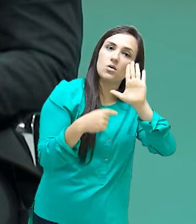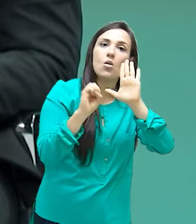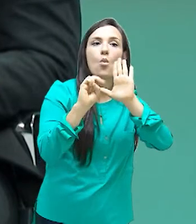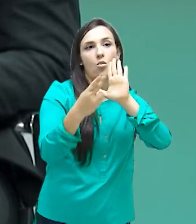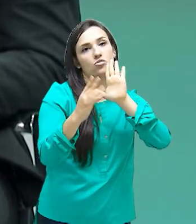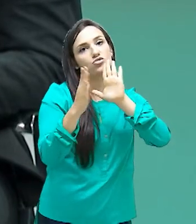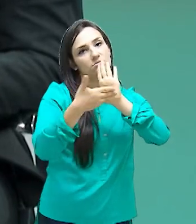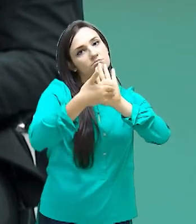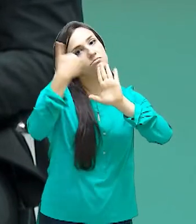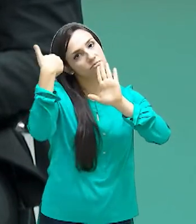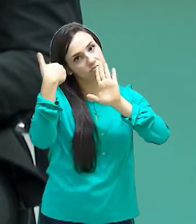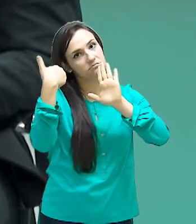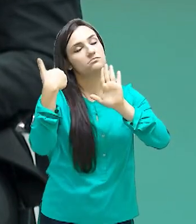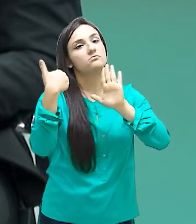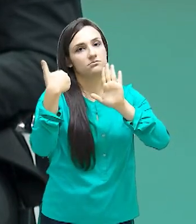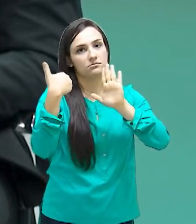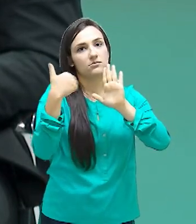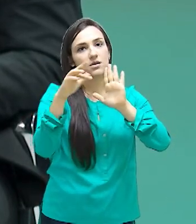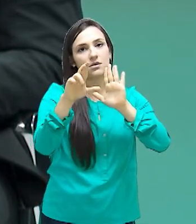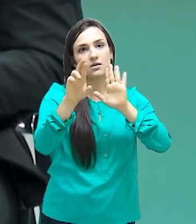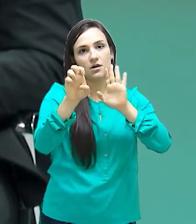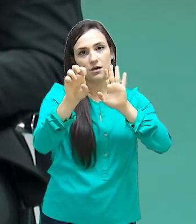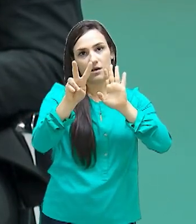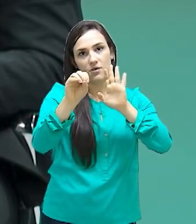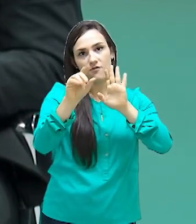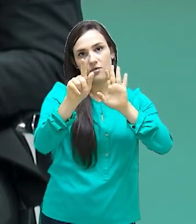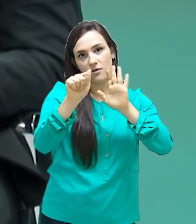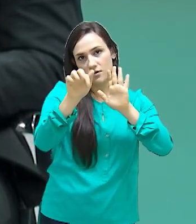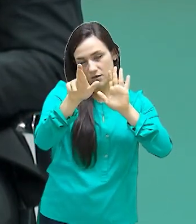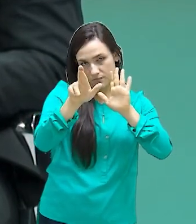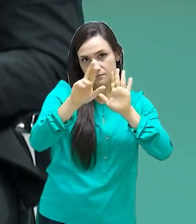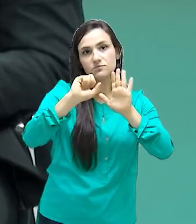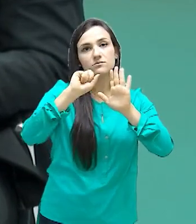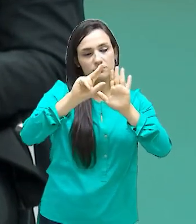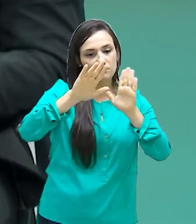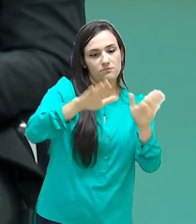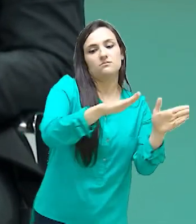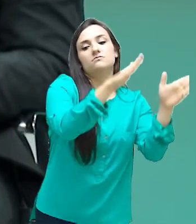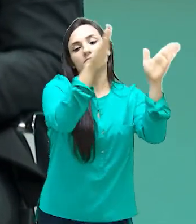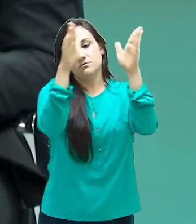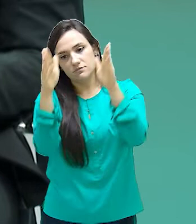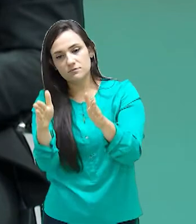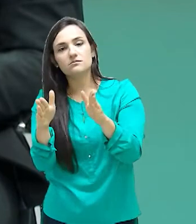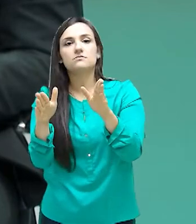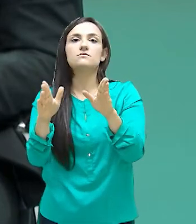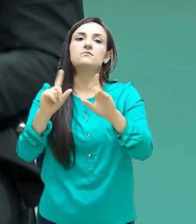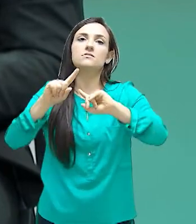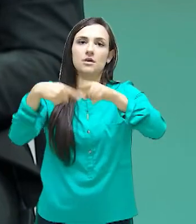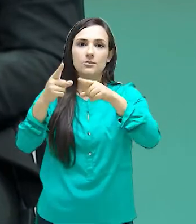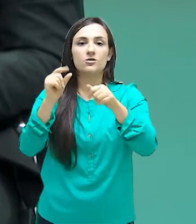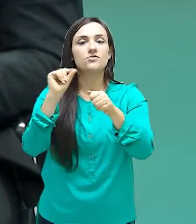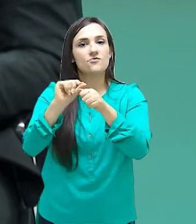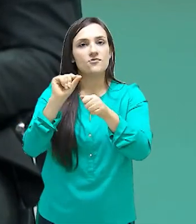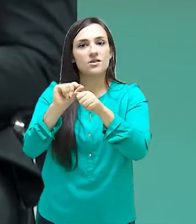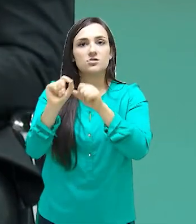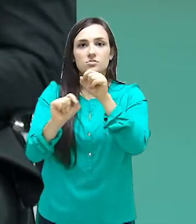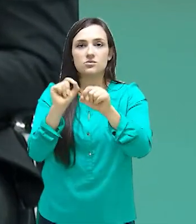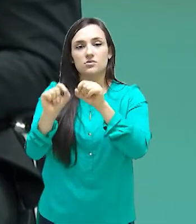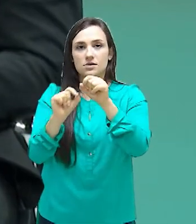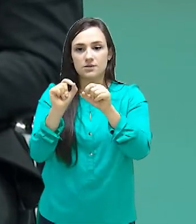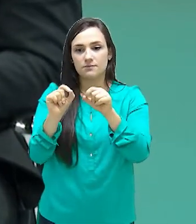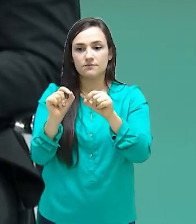eventualmente tinha sido revogada sobre determinada matéria. Após isso, a gente realiza a consolidação do documento. O texto